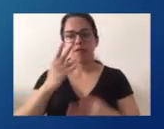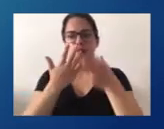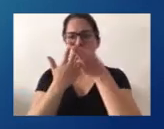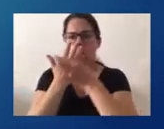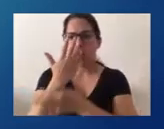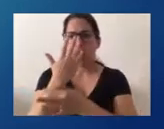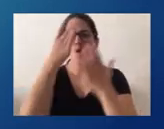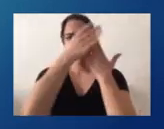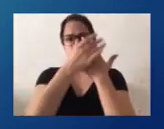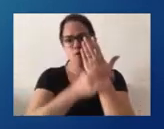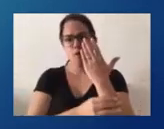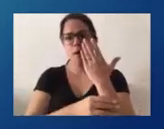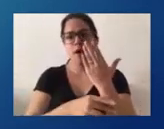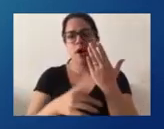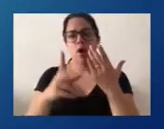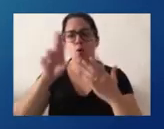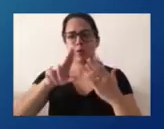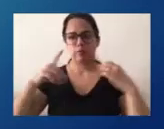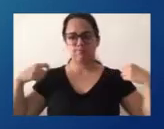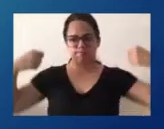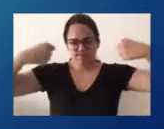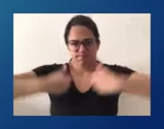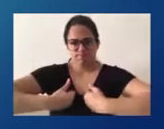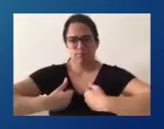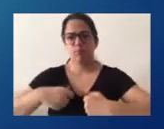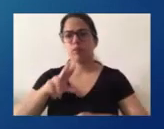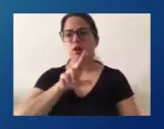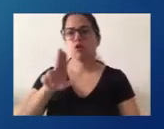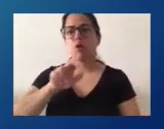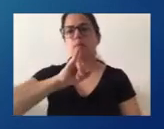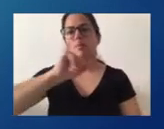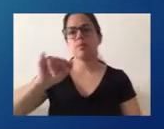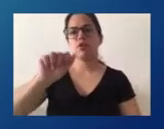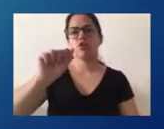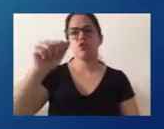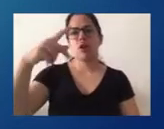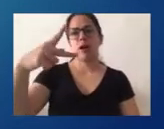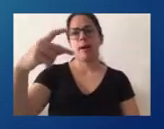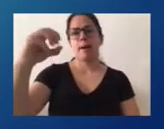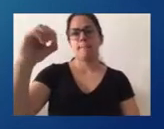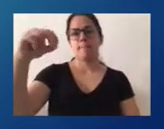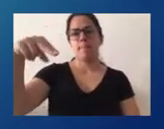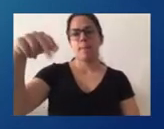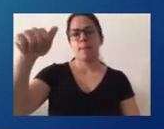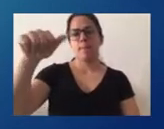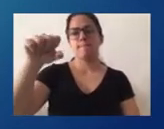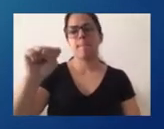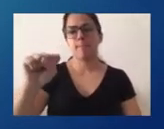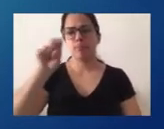as luvas, né? Esse tipo aqui de casaco são chamados de japonas, né? Veja se ele, né?